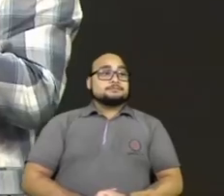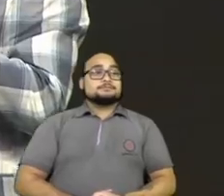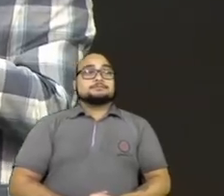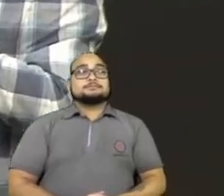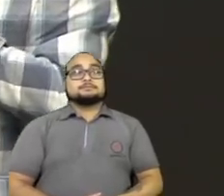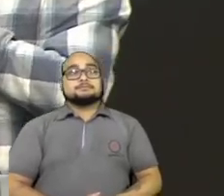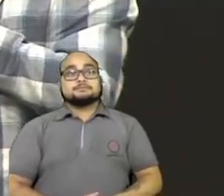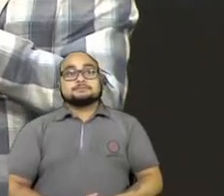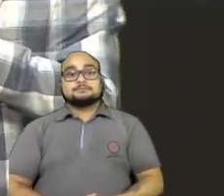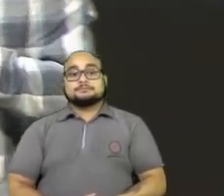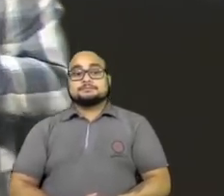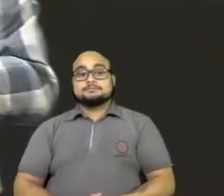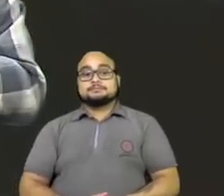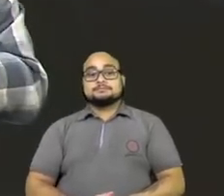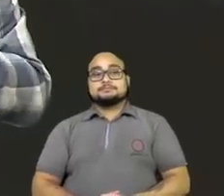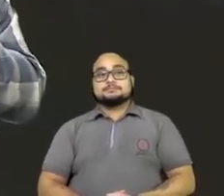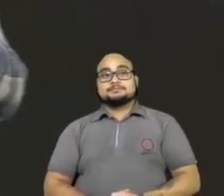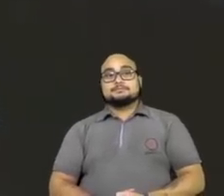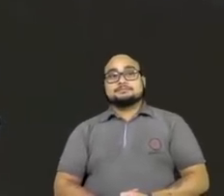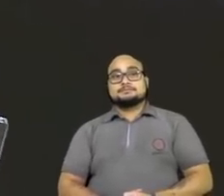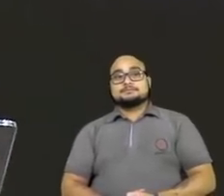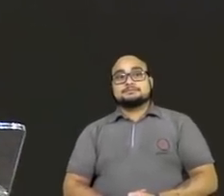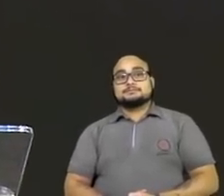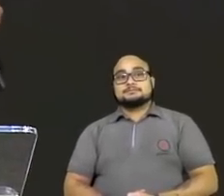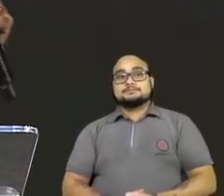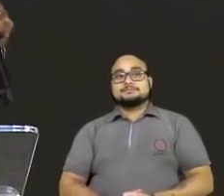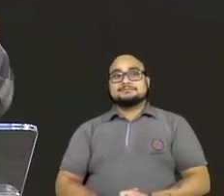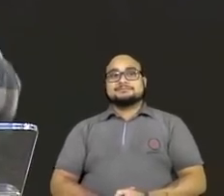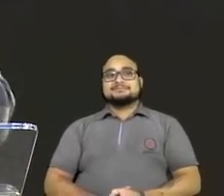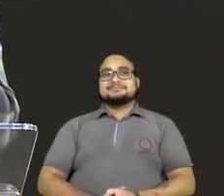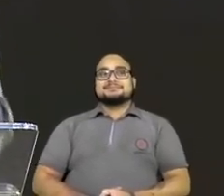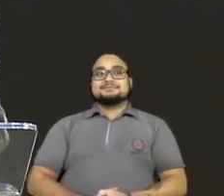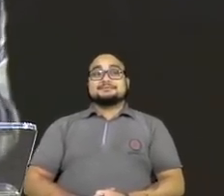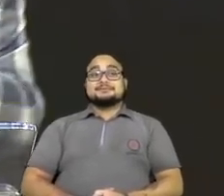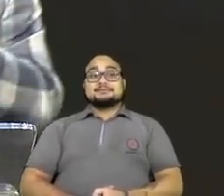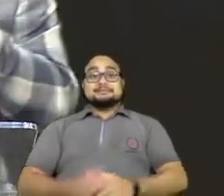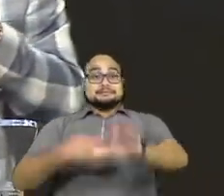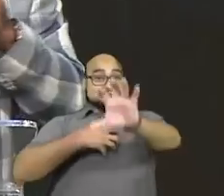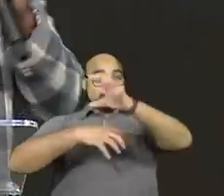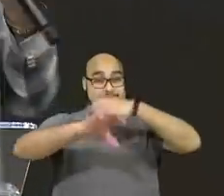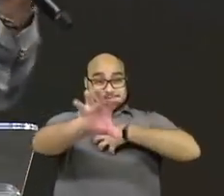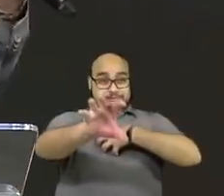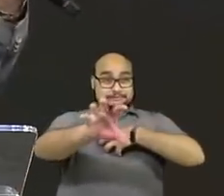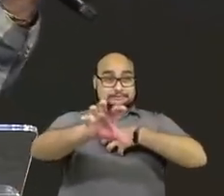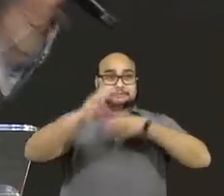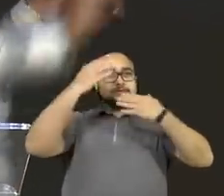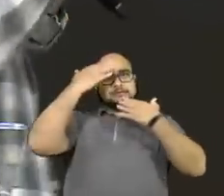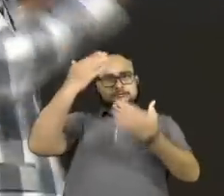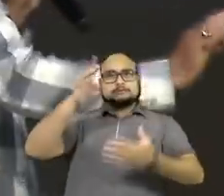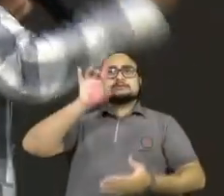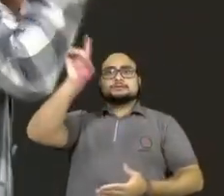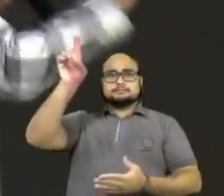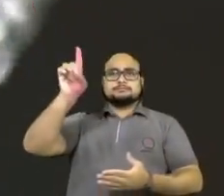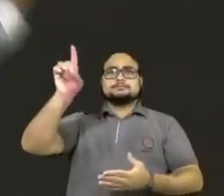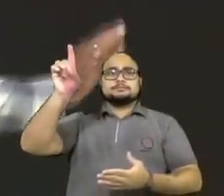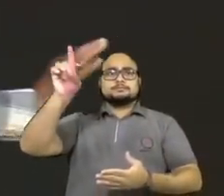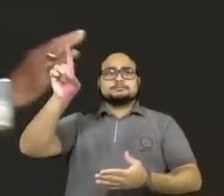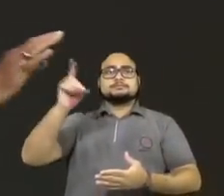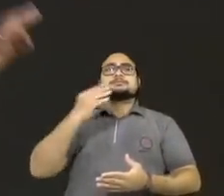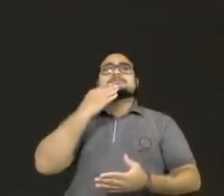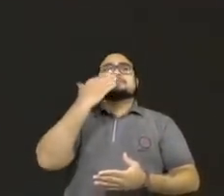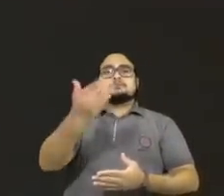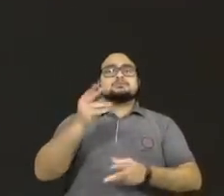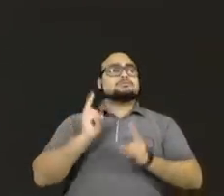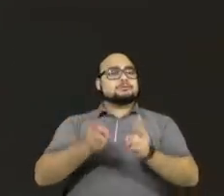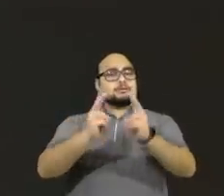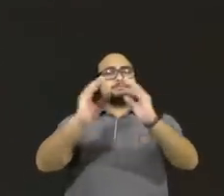Oh, meu irmão, se eu sou você, eu rendia glórias e graças a Deus. O favor sempre é maior